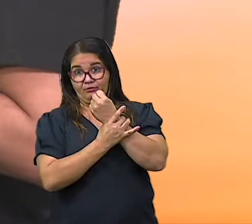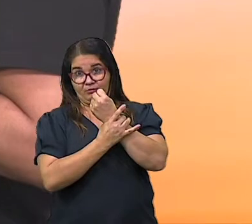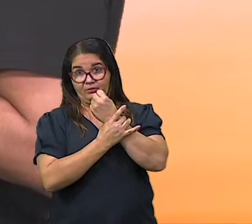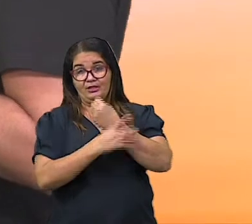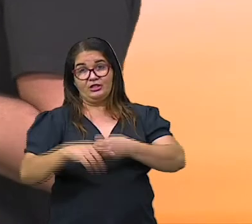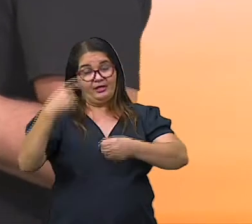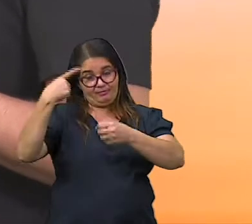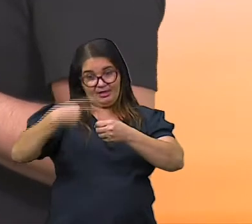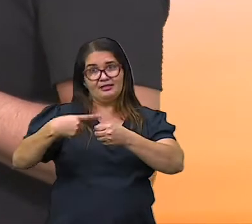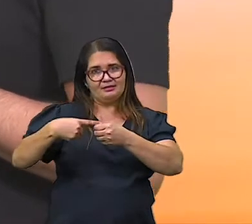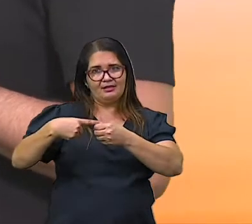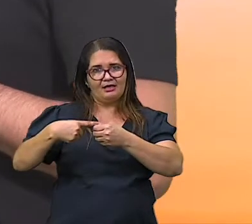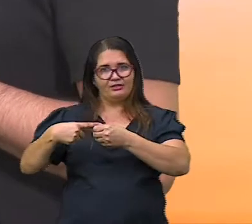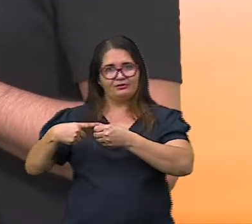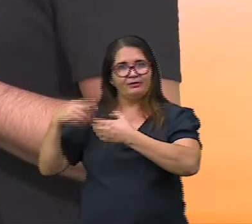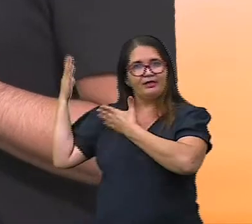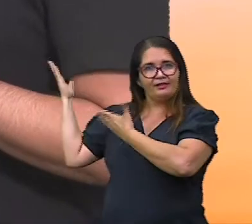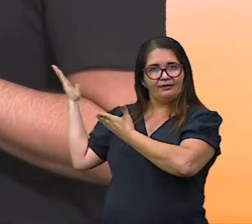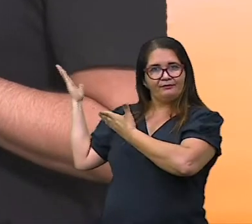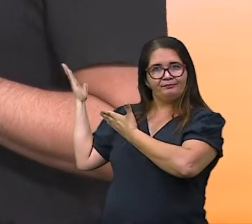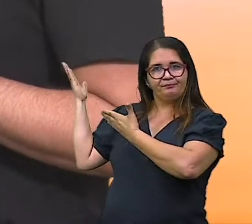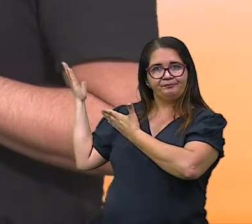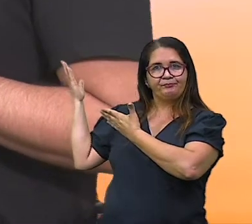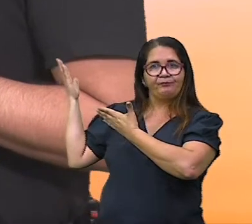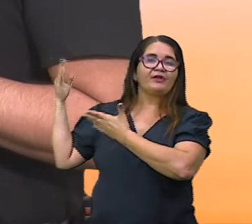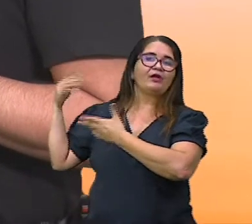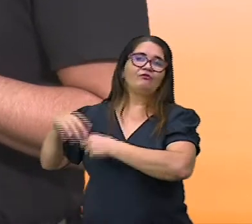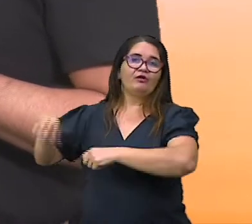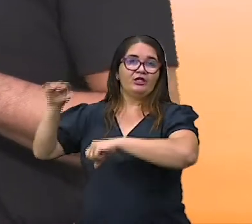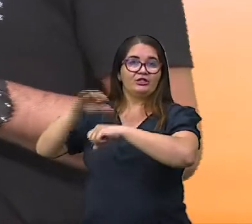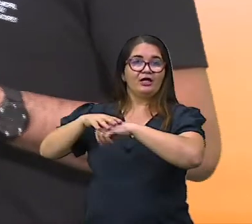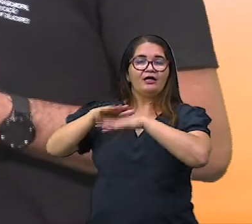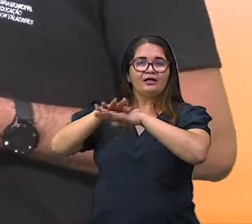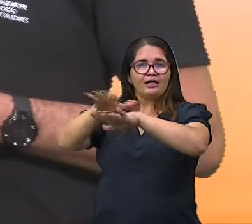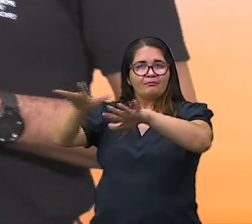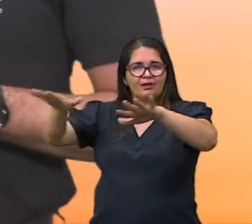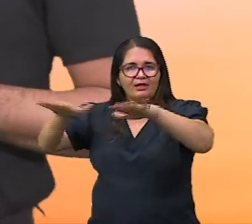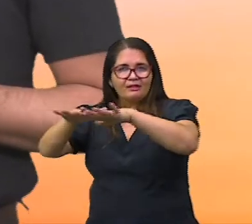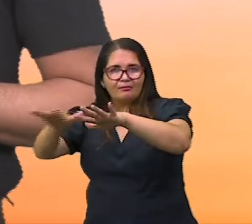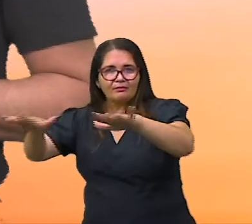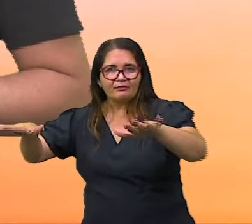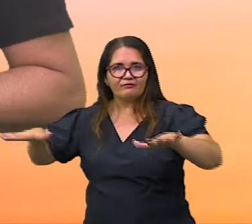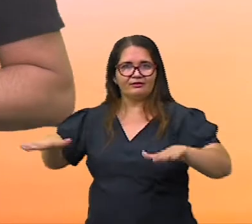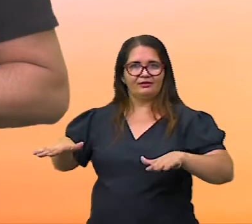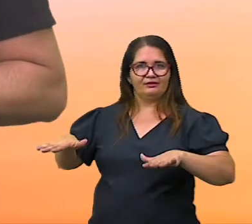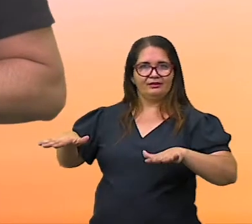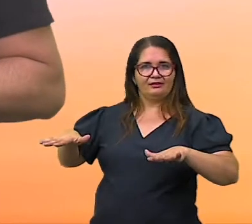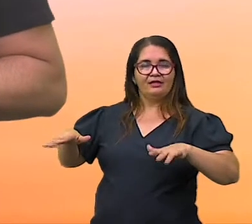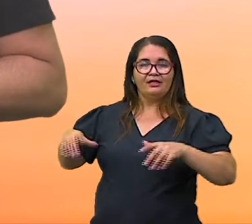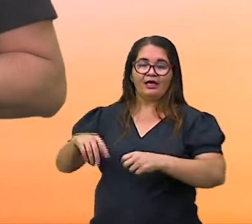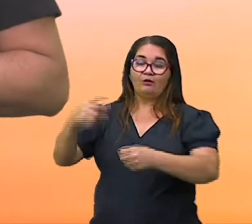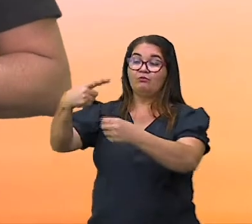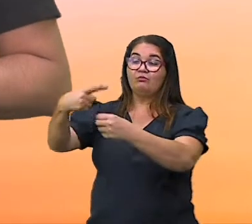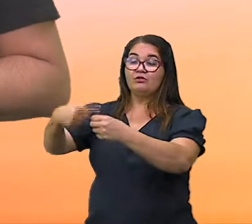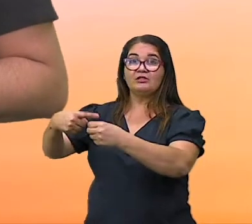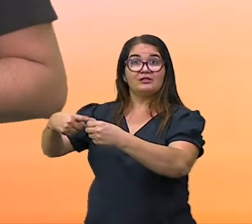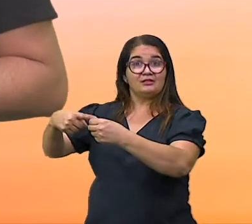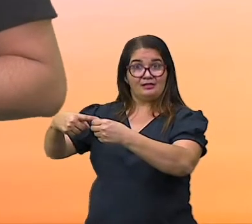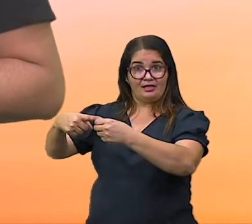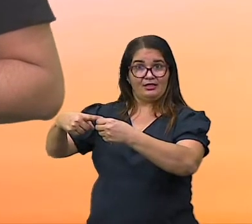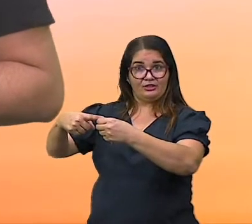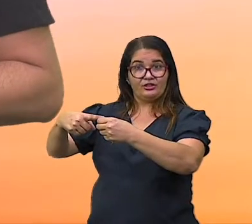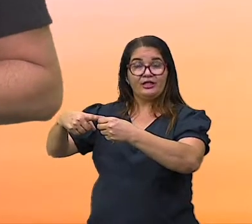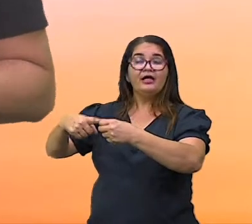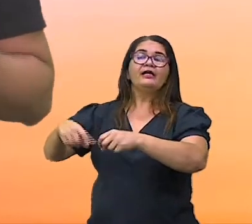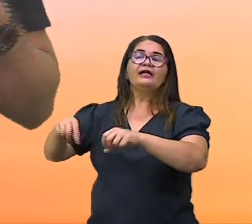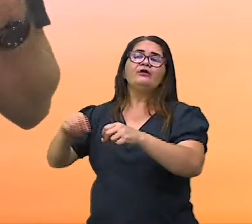essa parte alta aqui, né, mais plana, que é chamada de Acrópole, construída em território elevado